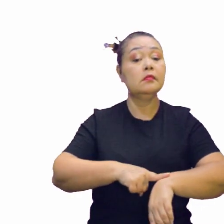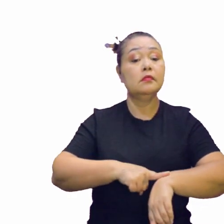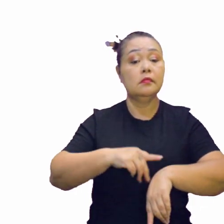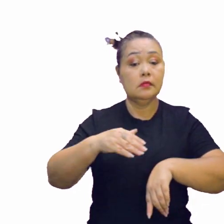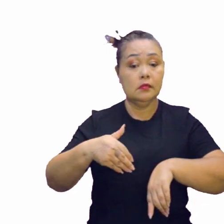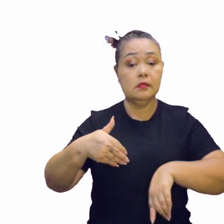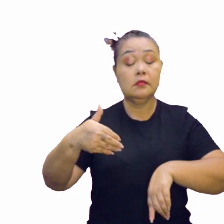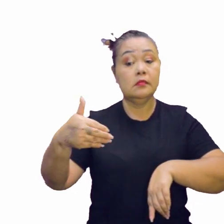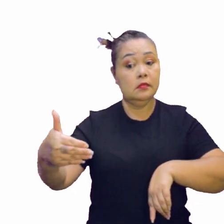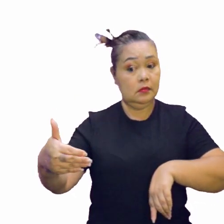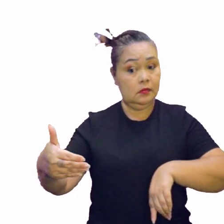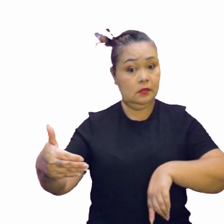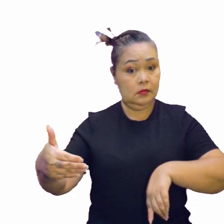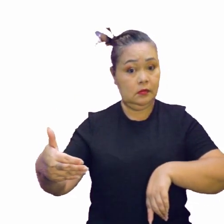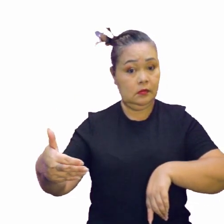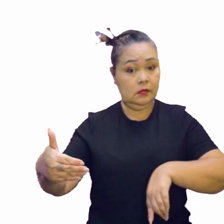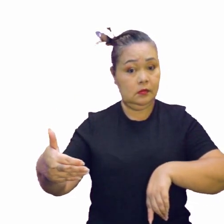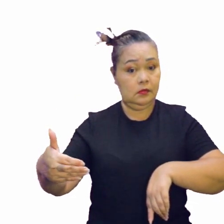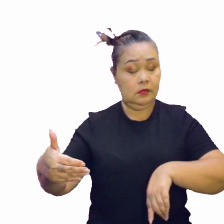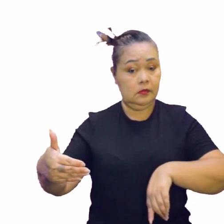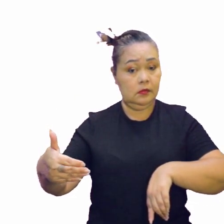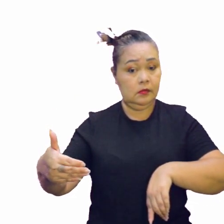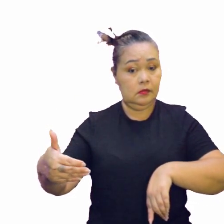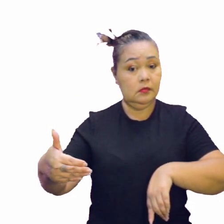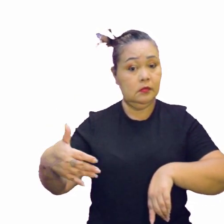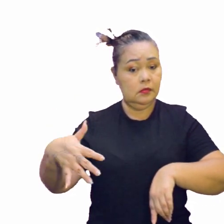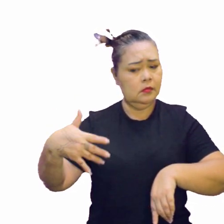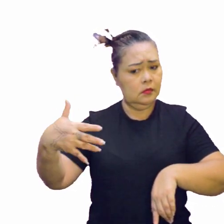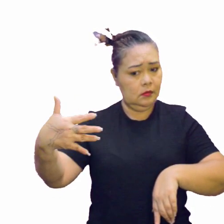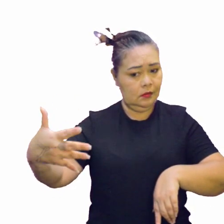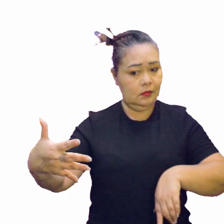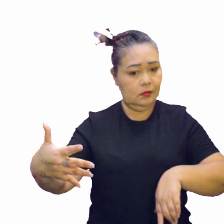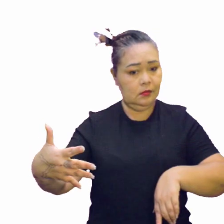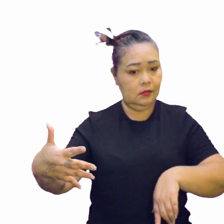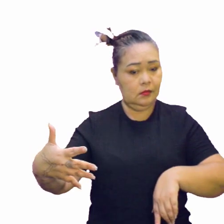partir do temporais.